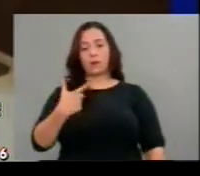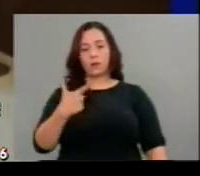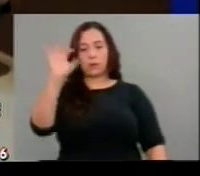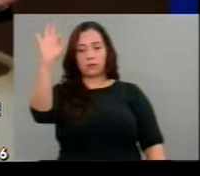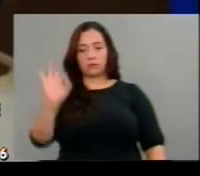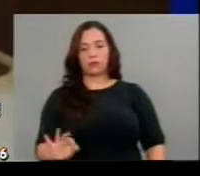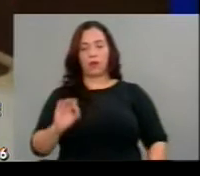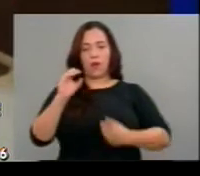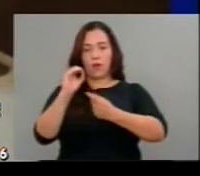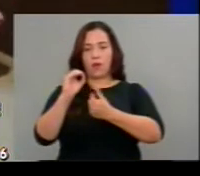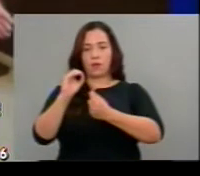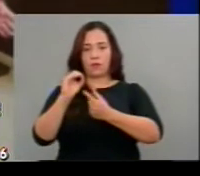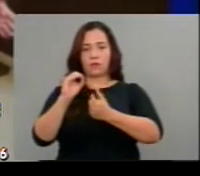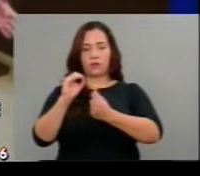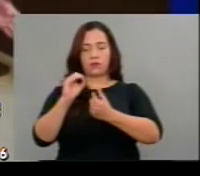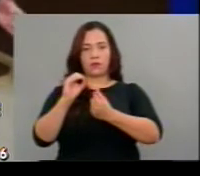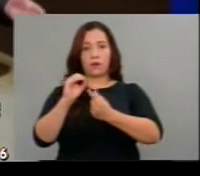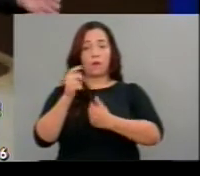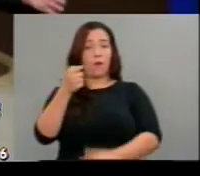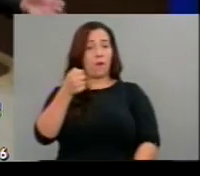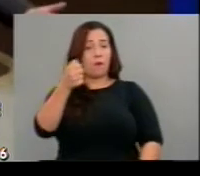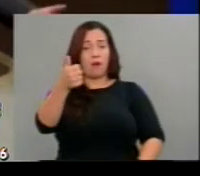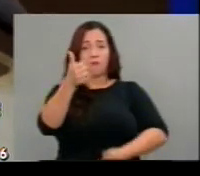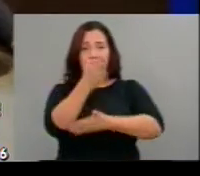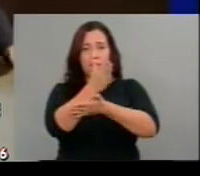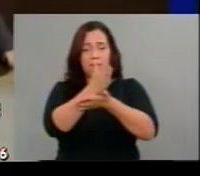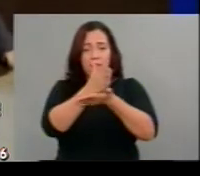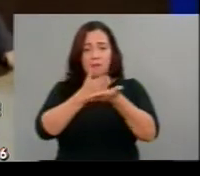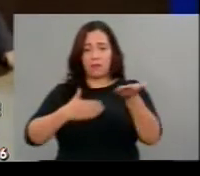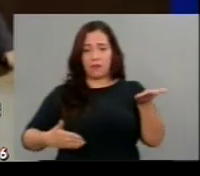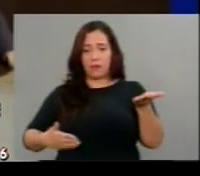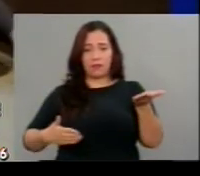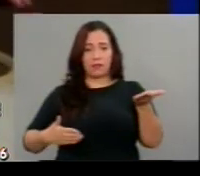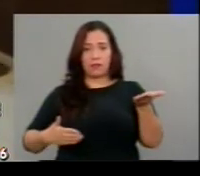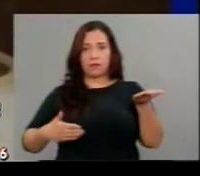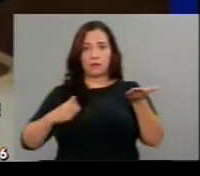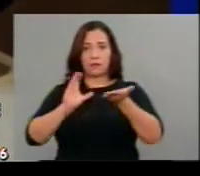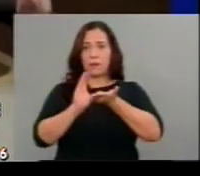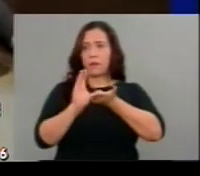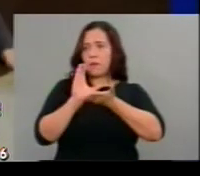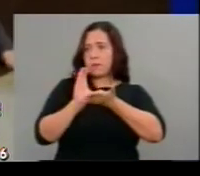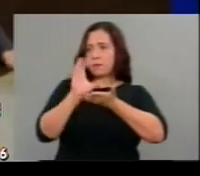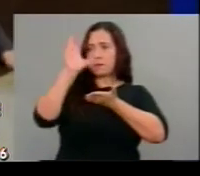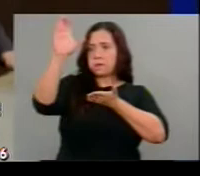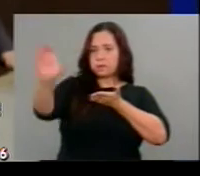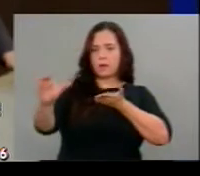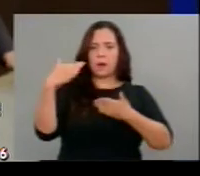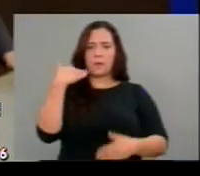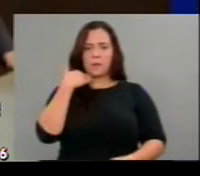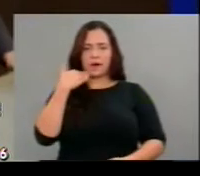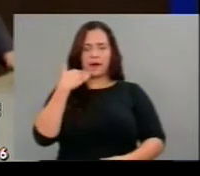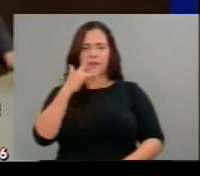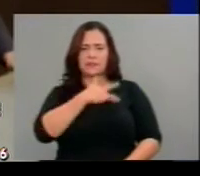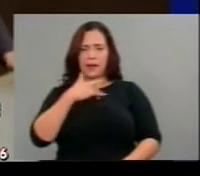42% do orçamento, é quase metade, vão para banco. E 10% menos para a